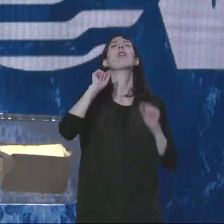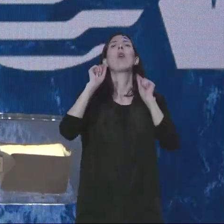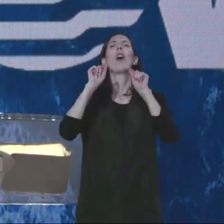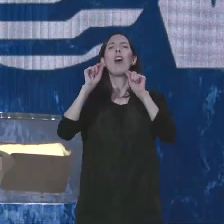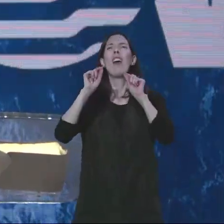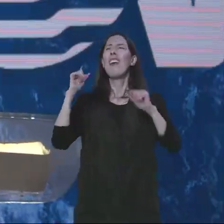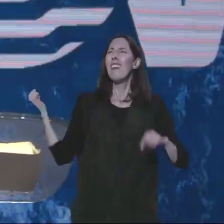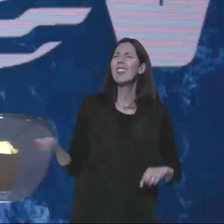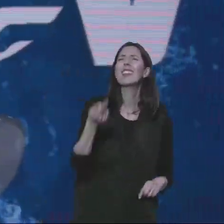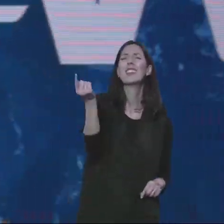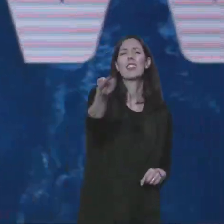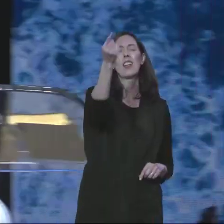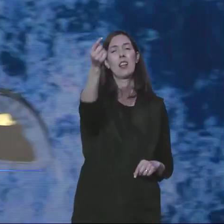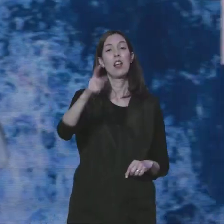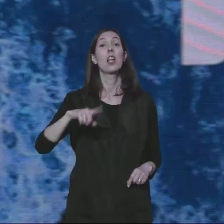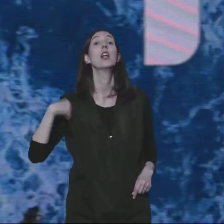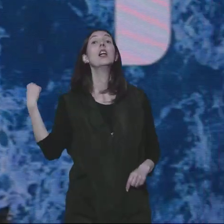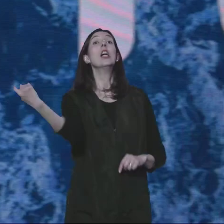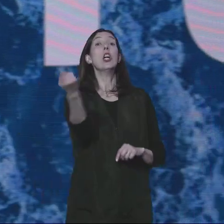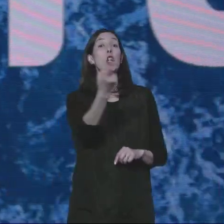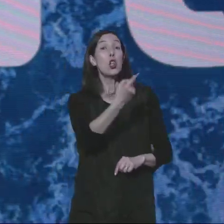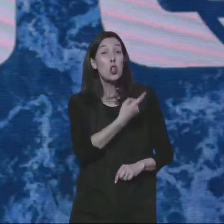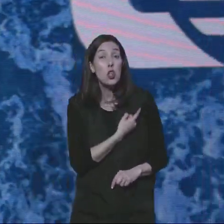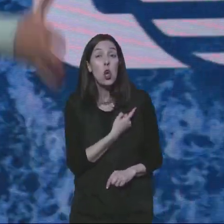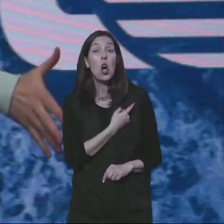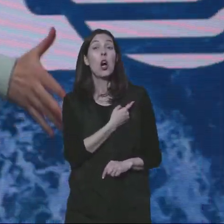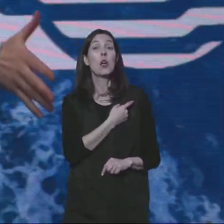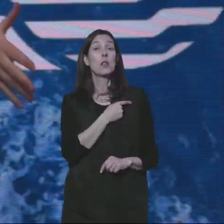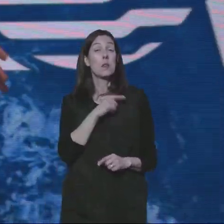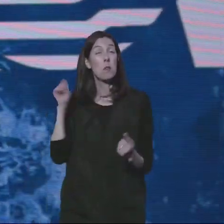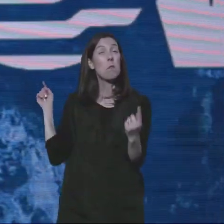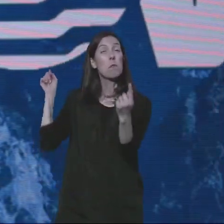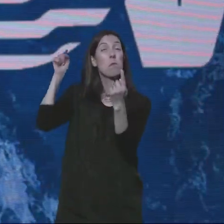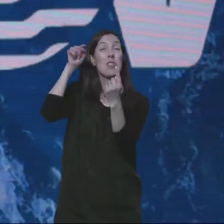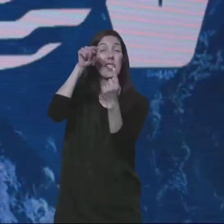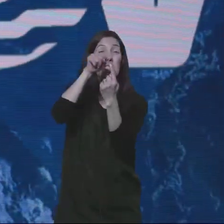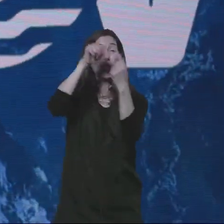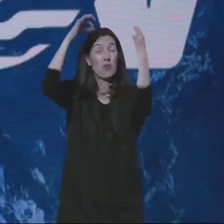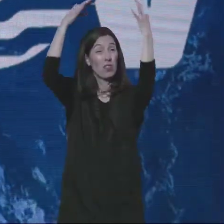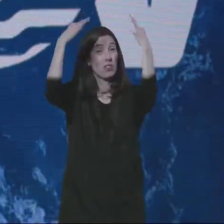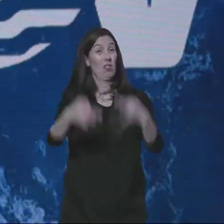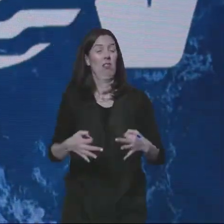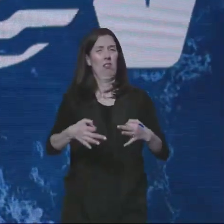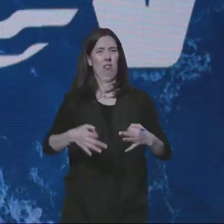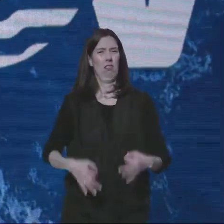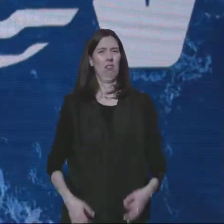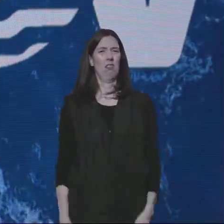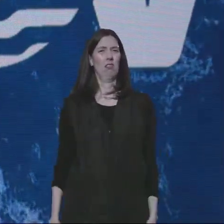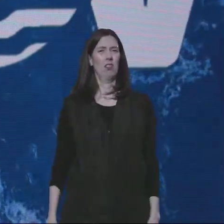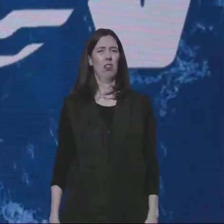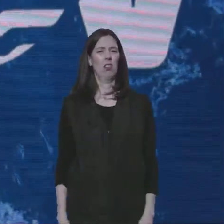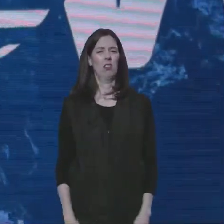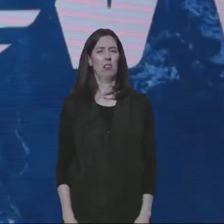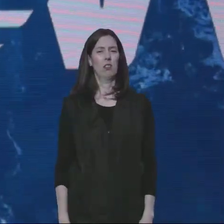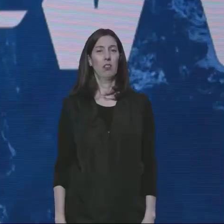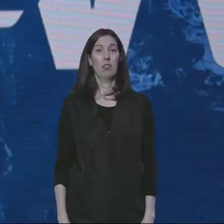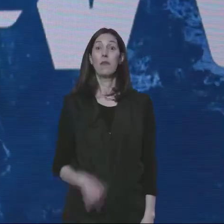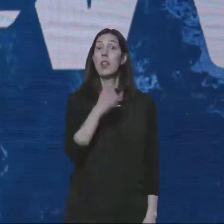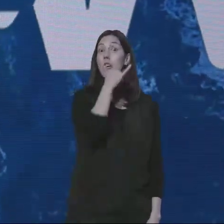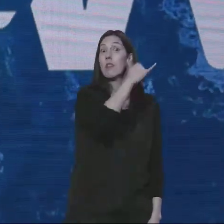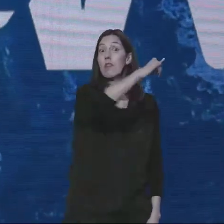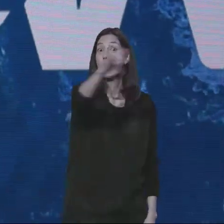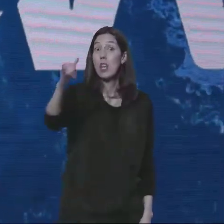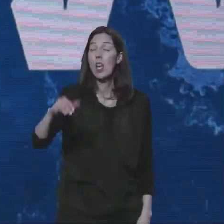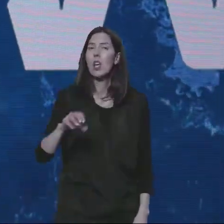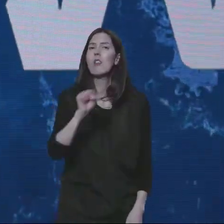Será que nós estamos nos preocupando com as coisas certas? Deixa eu te contar uma coisa, você tem